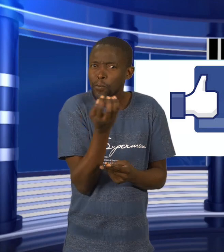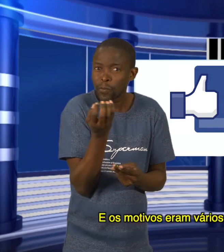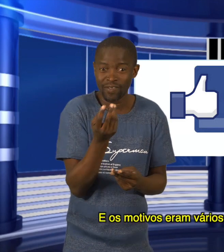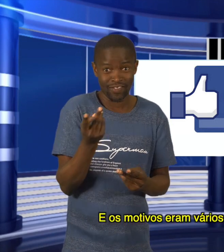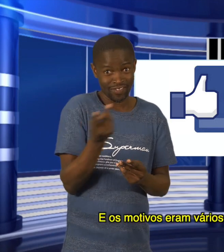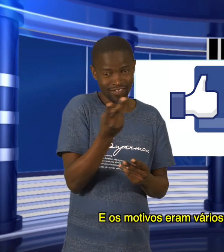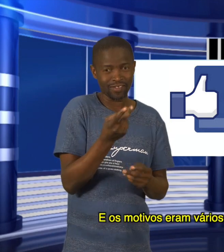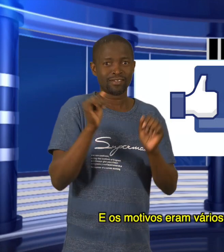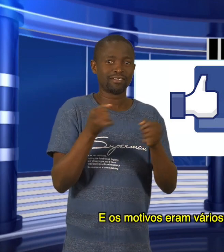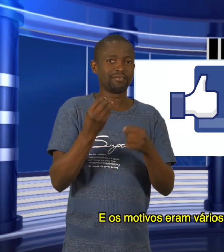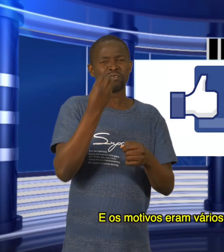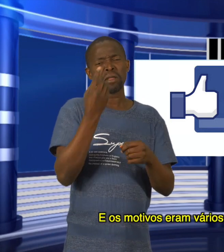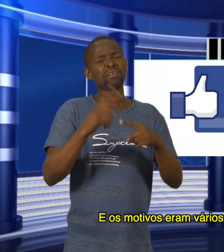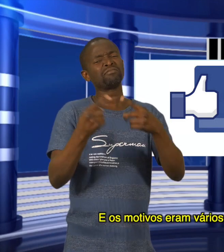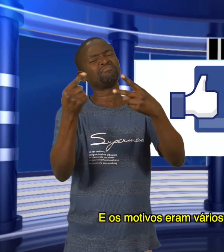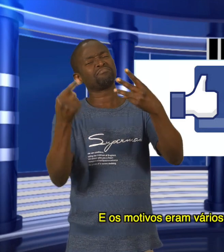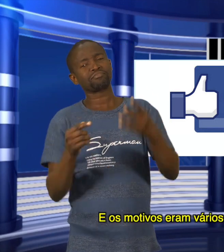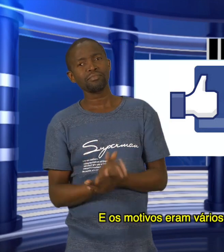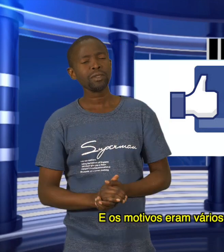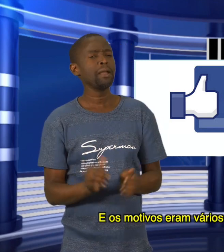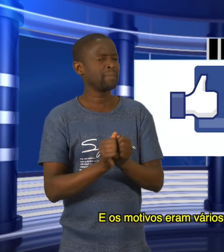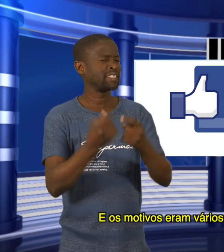E os motivos eram vários.